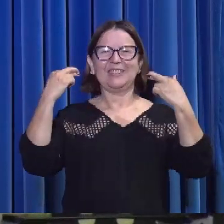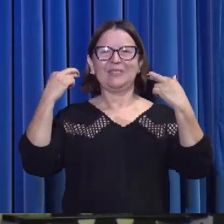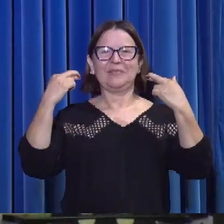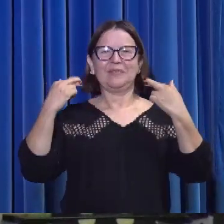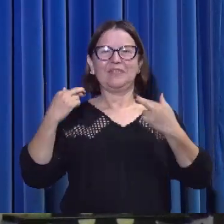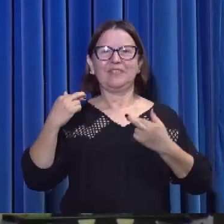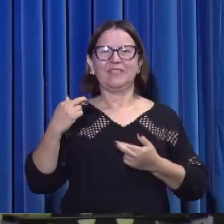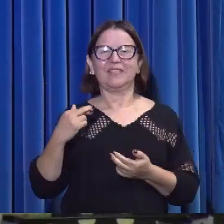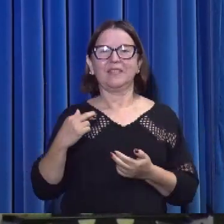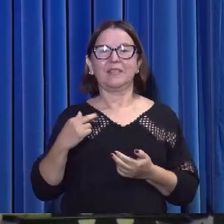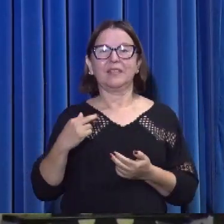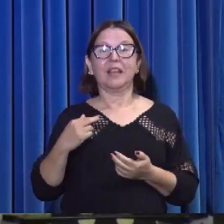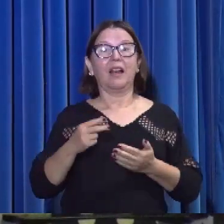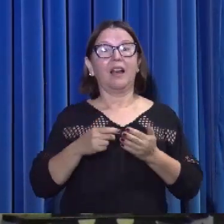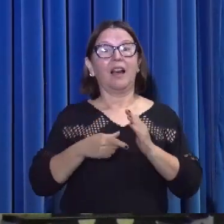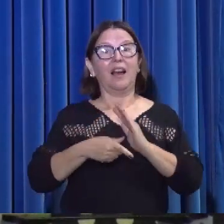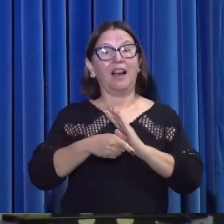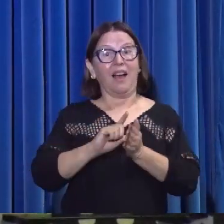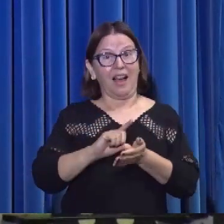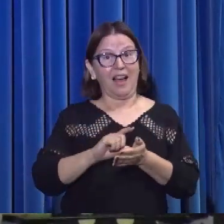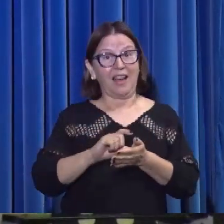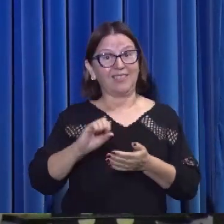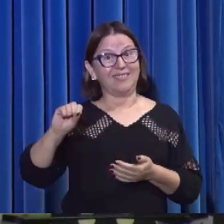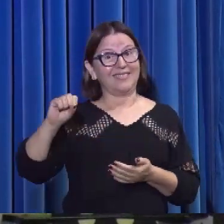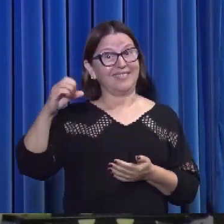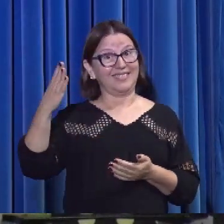nenhum deles ainda existia.